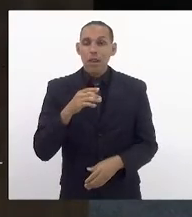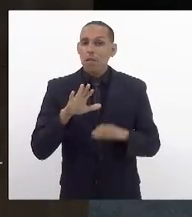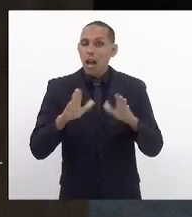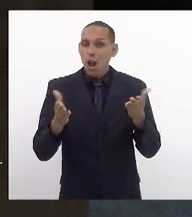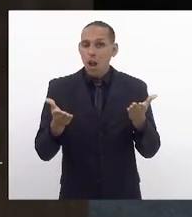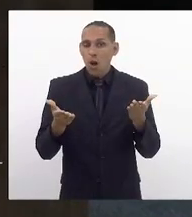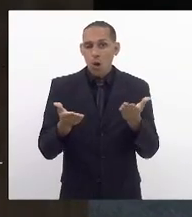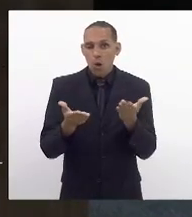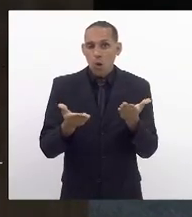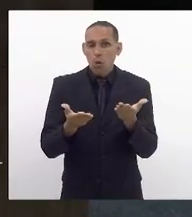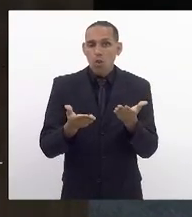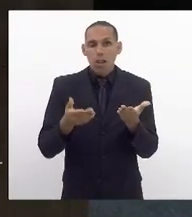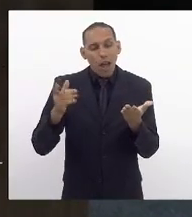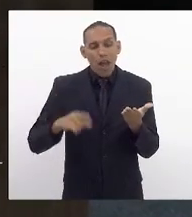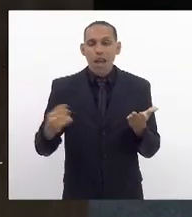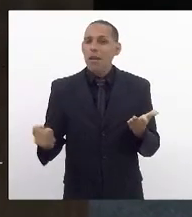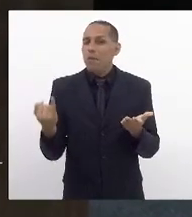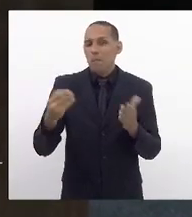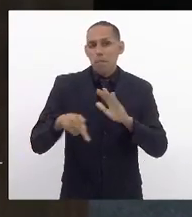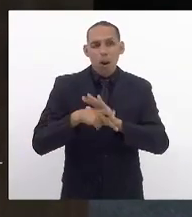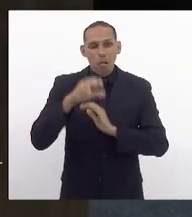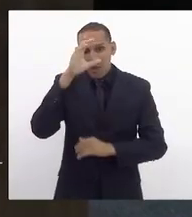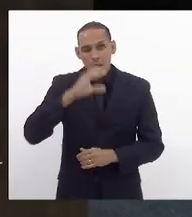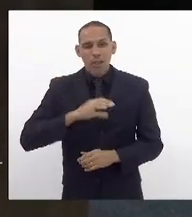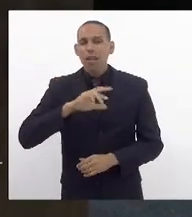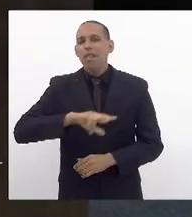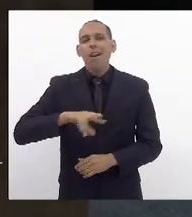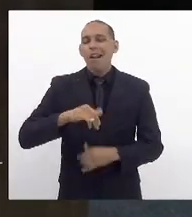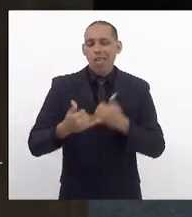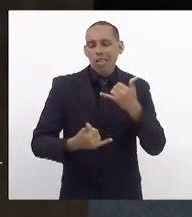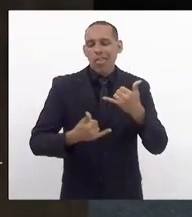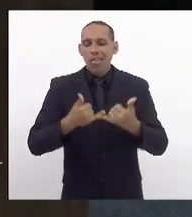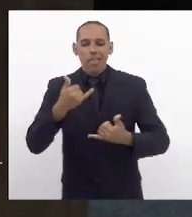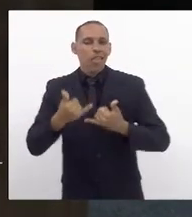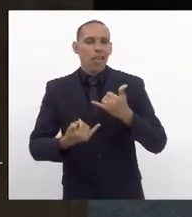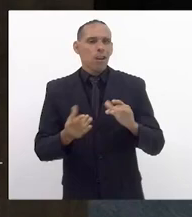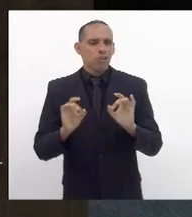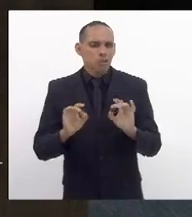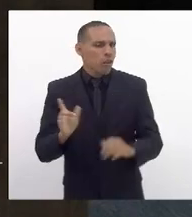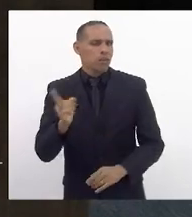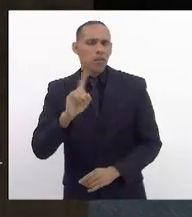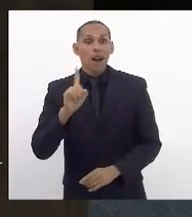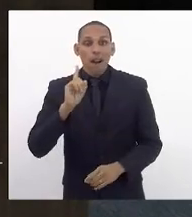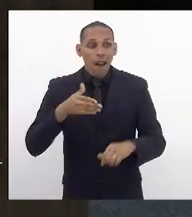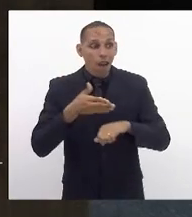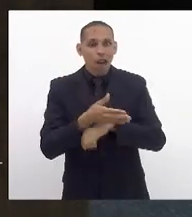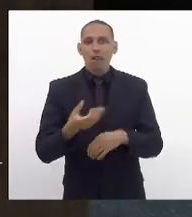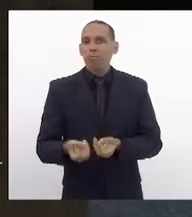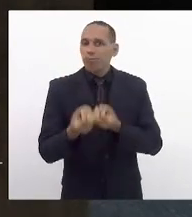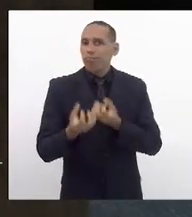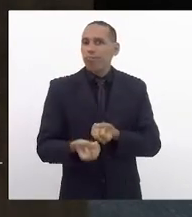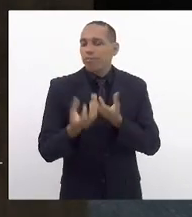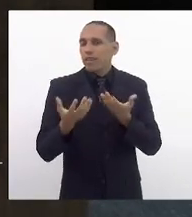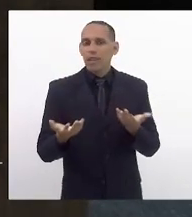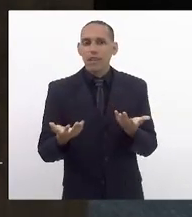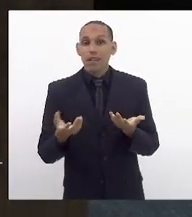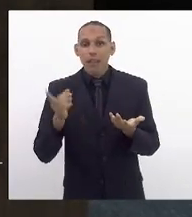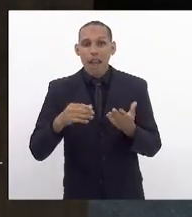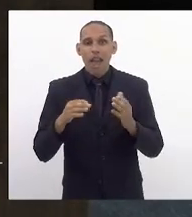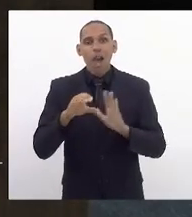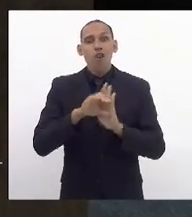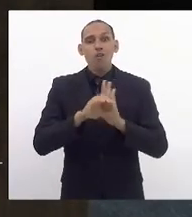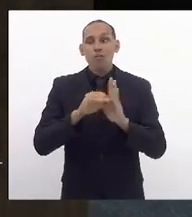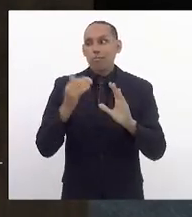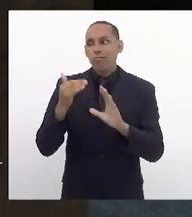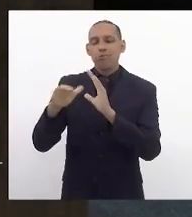instrumento fundamental da cidadania. Não é mais só para se divertir ou para se entreter, não. É para ter acesso à informação, é para mandar um currículo,